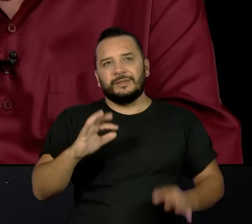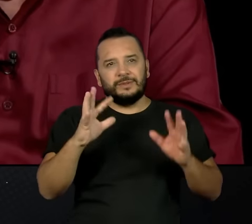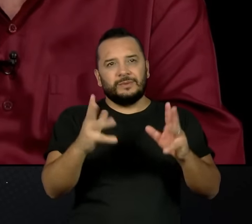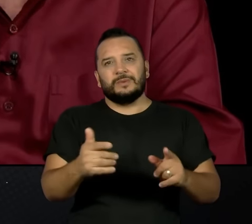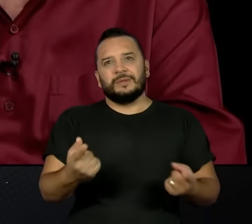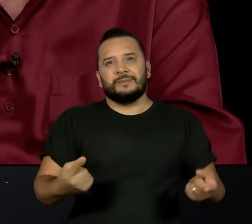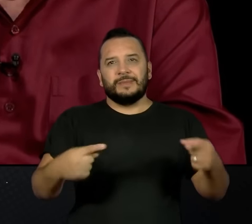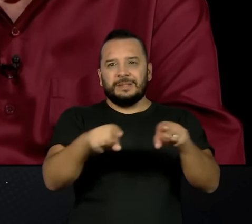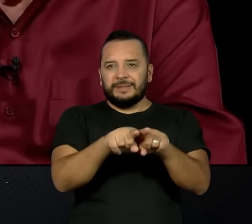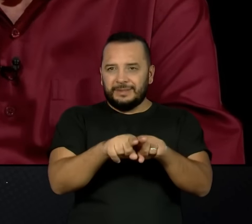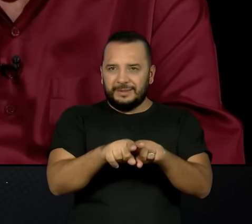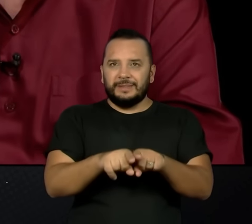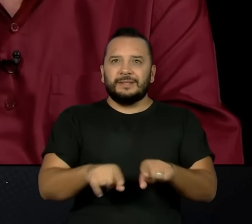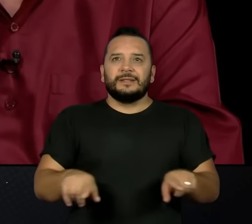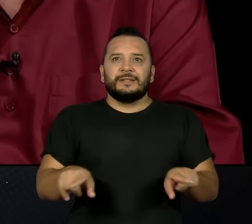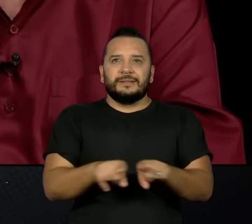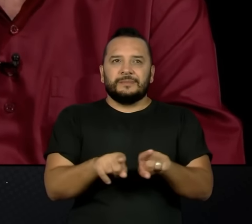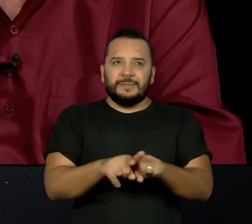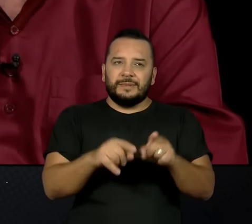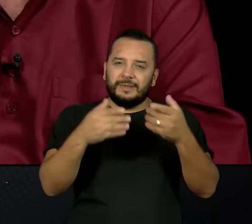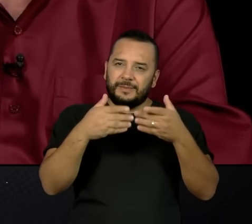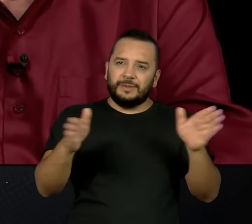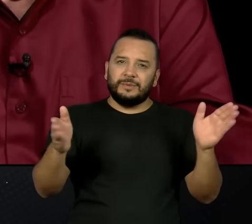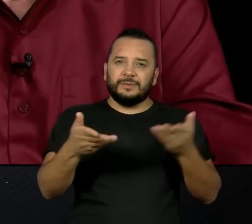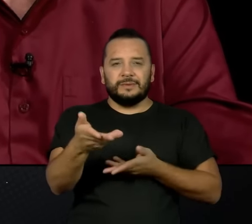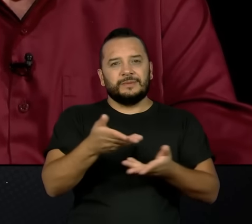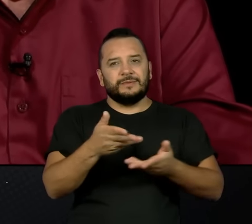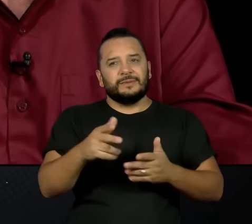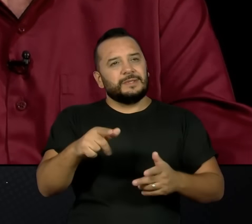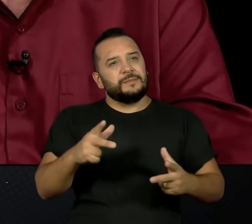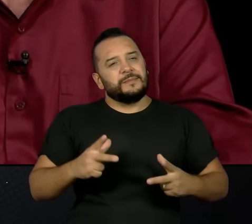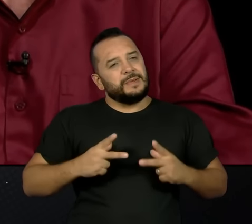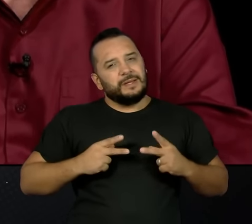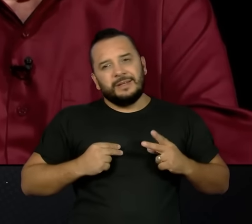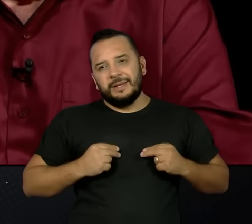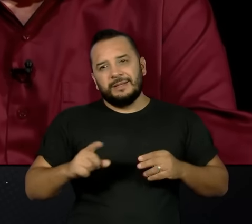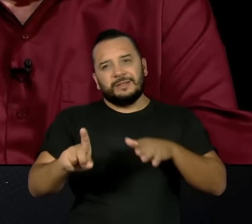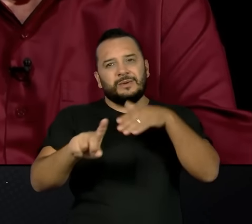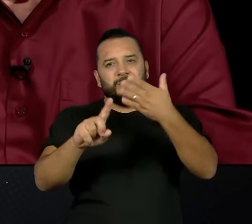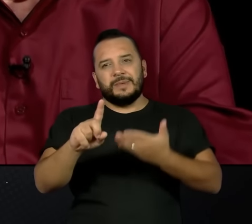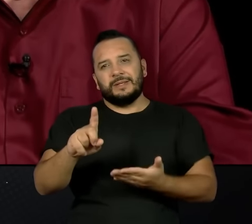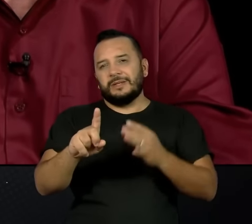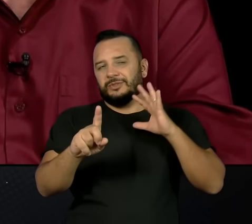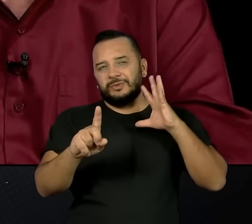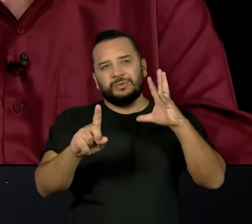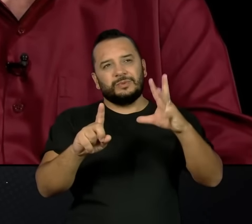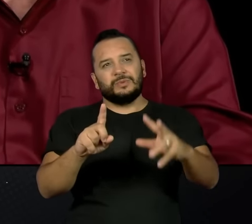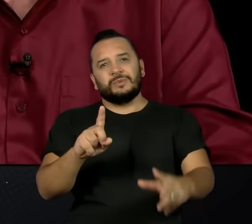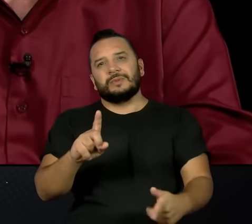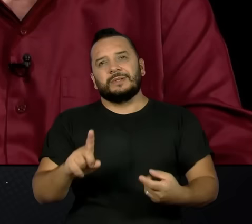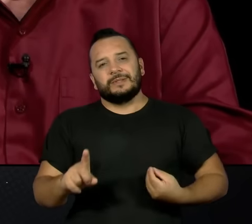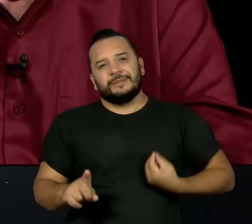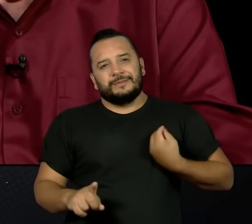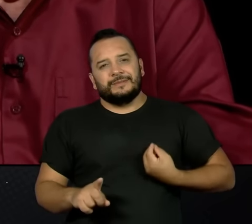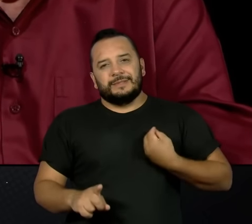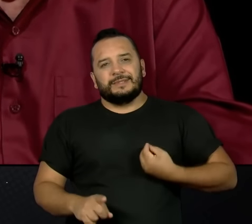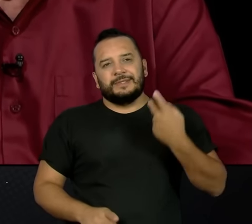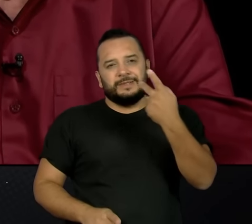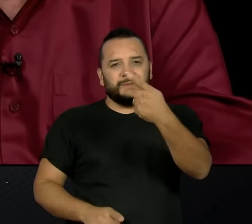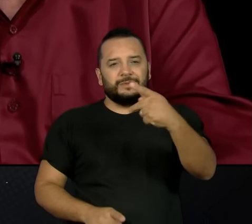parceria, por toda a abertura, dizer que você é merecedor de todas as homenagens possíveis